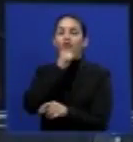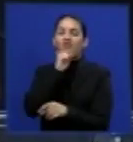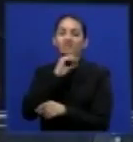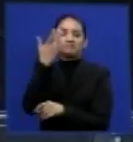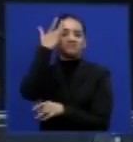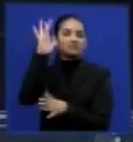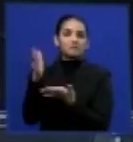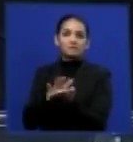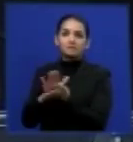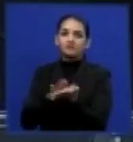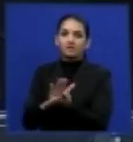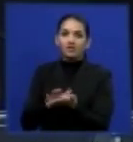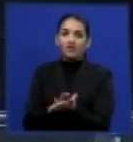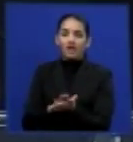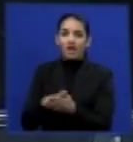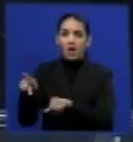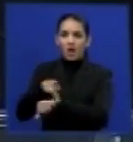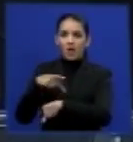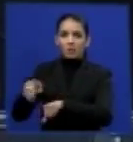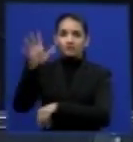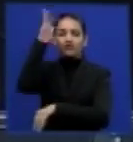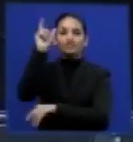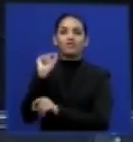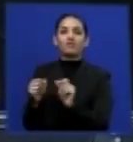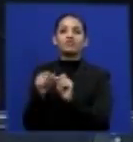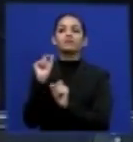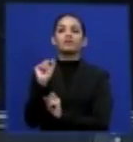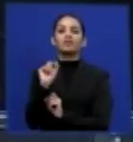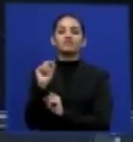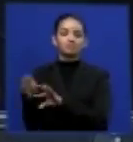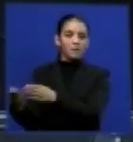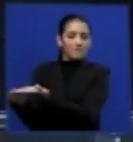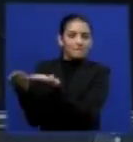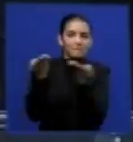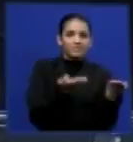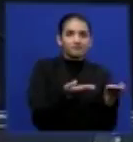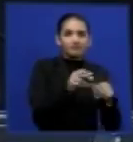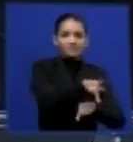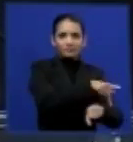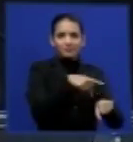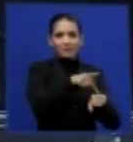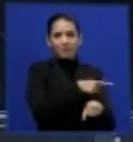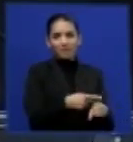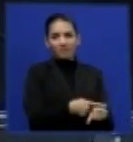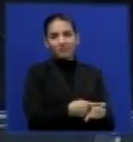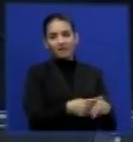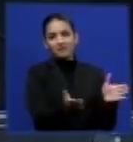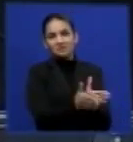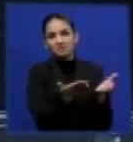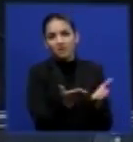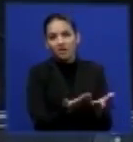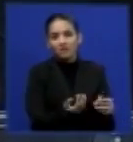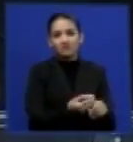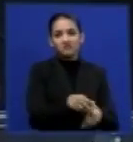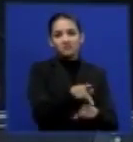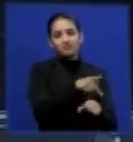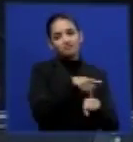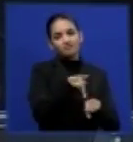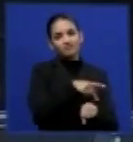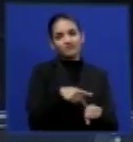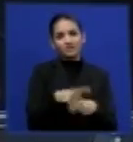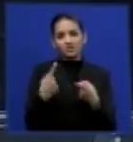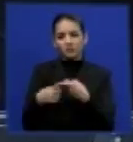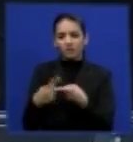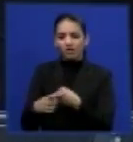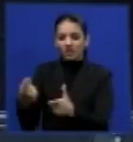esses países resolvem transferir seus passivos de pneus para os países em desenvolvimento eles estão se livrando do problema sem assumir o ônus